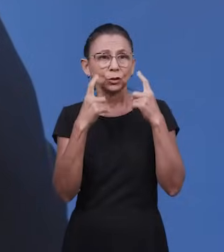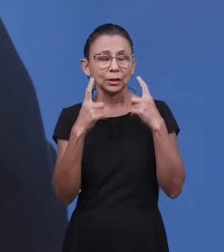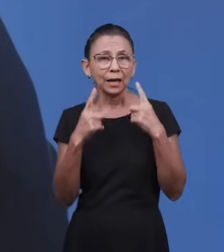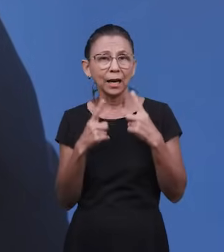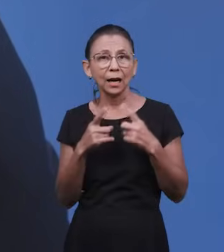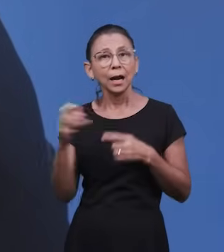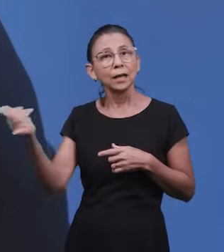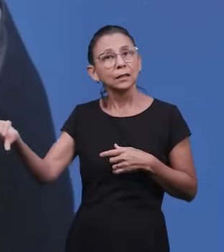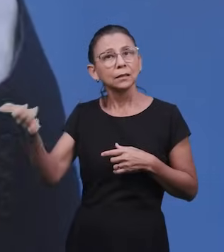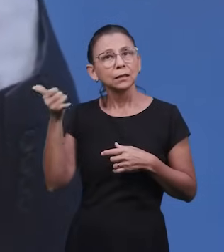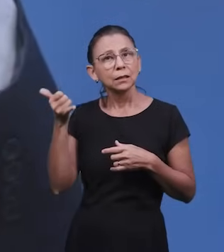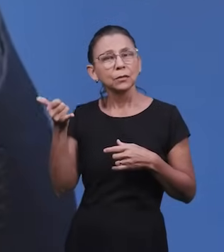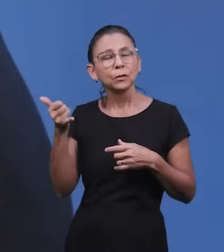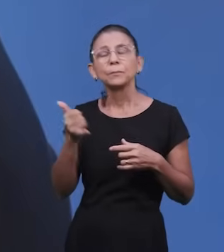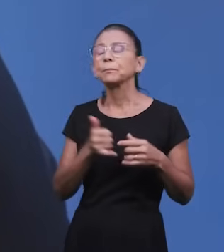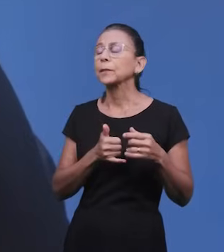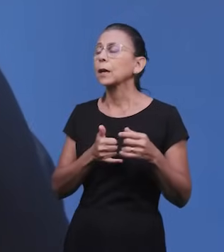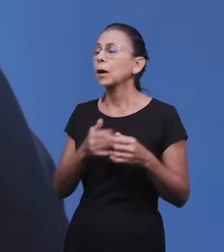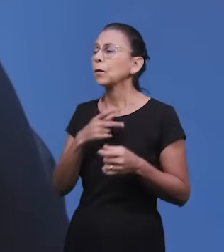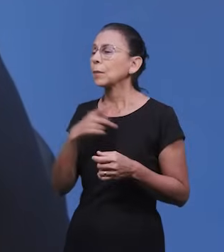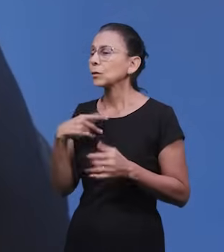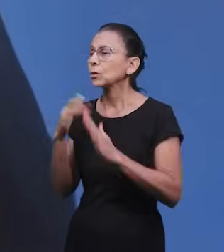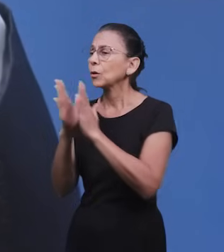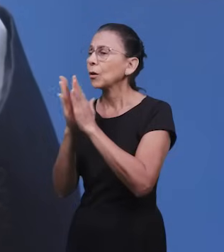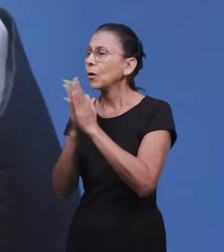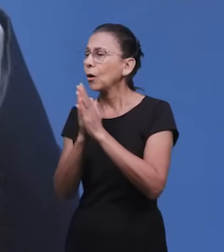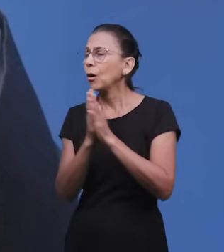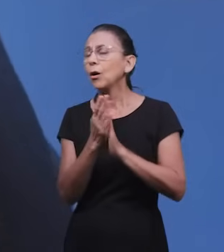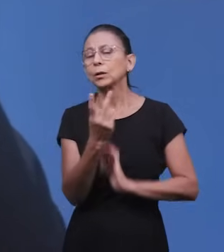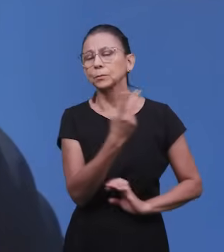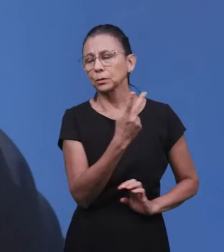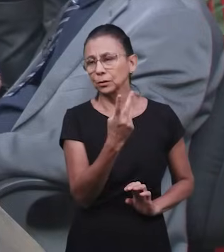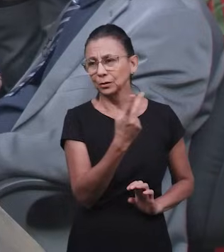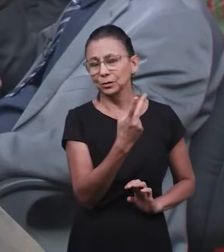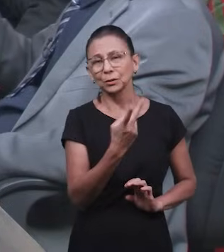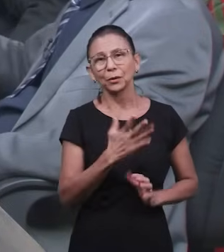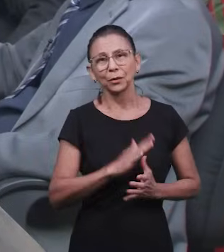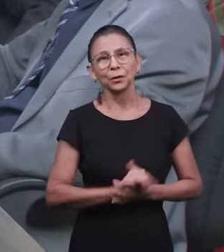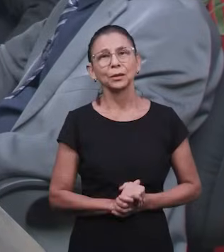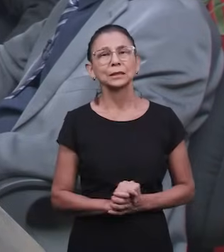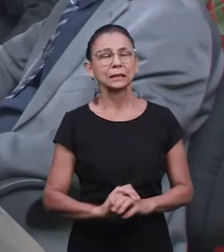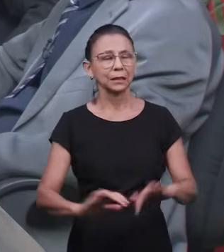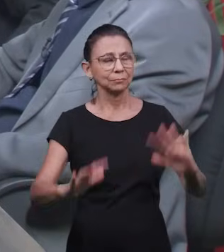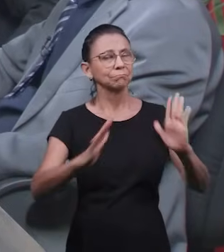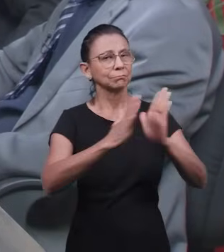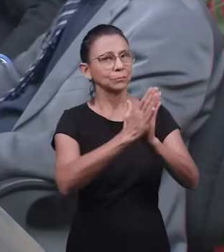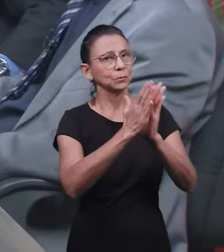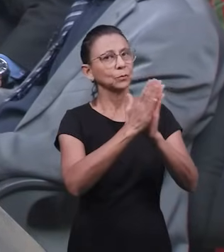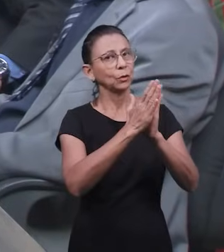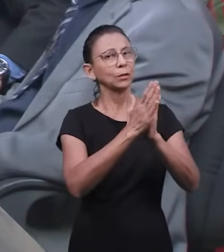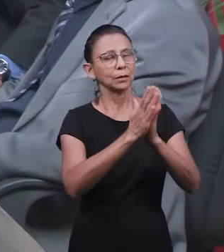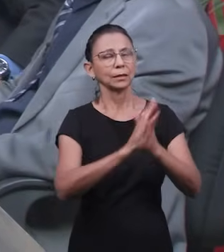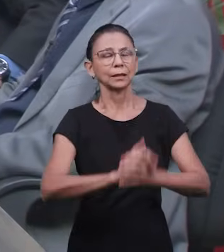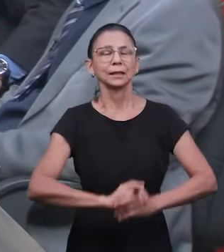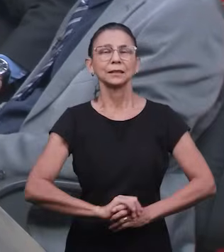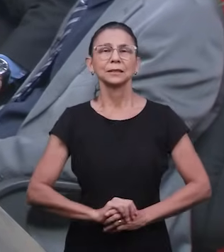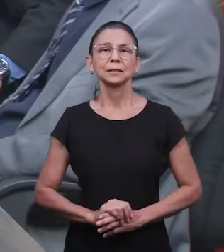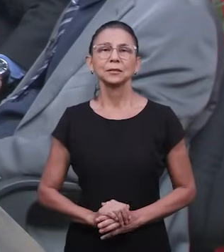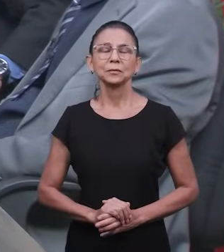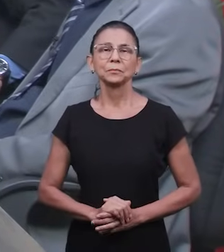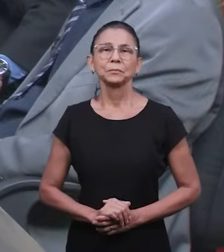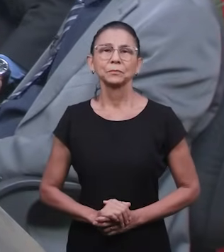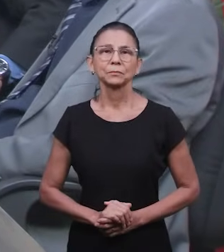pastor, ora pela gente. Aí até eu chorei numa situação Com dessa, certeza, né? né? Foi Uma bênção maravilhosa, né?